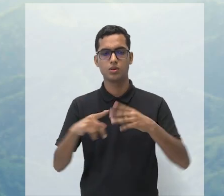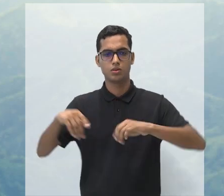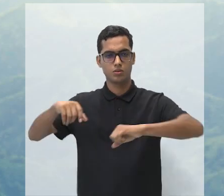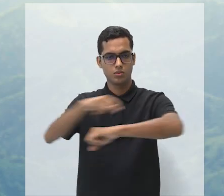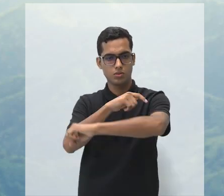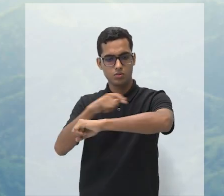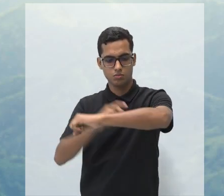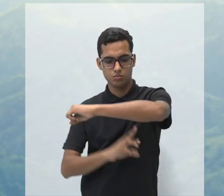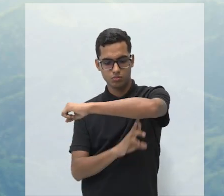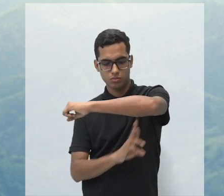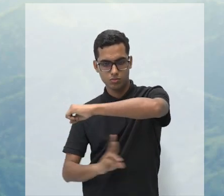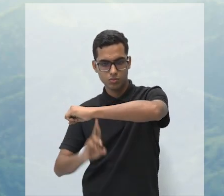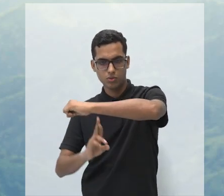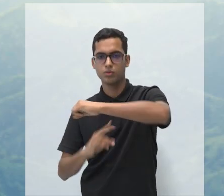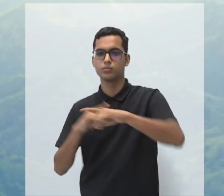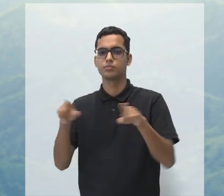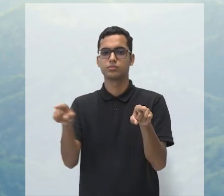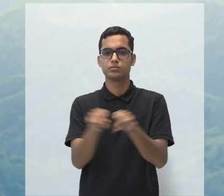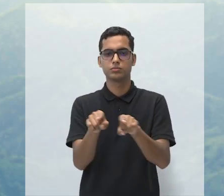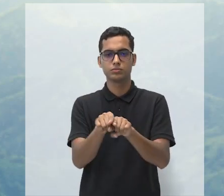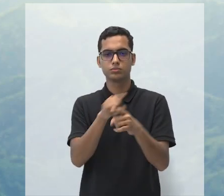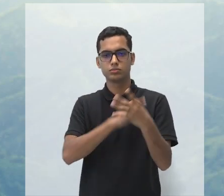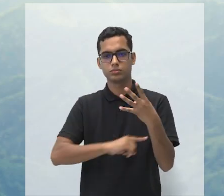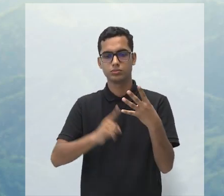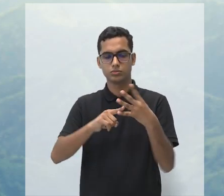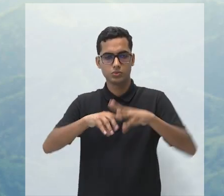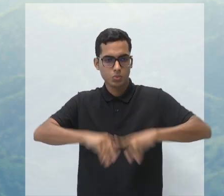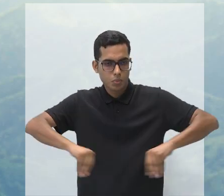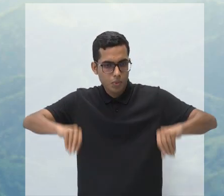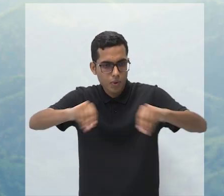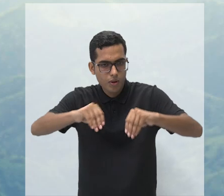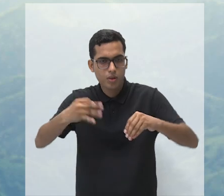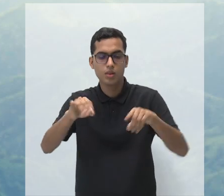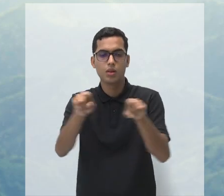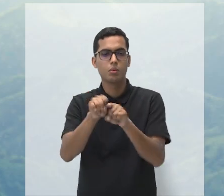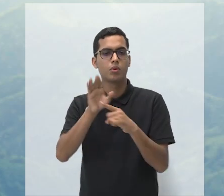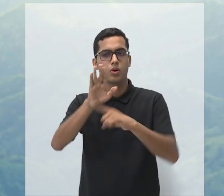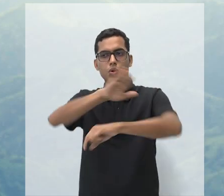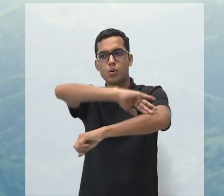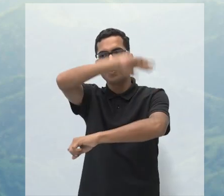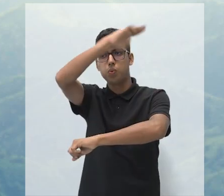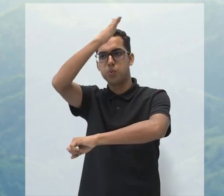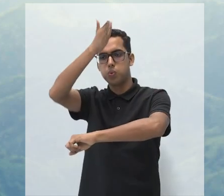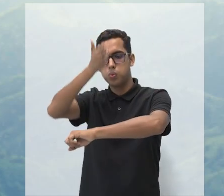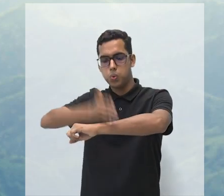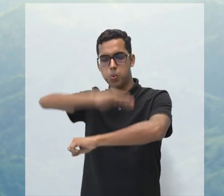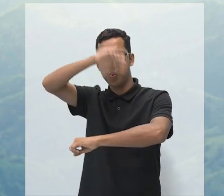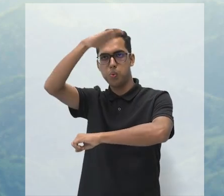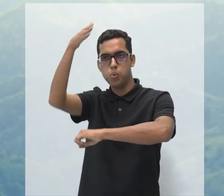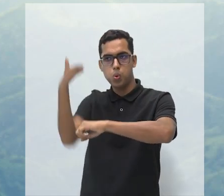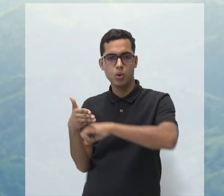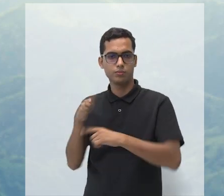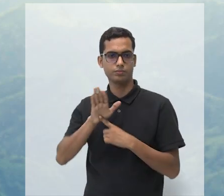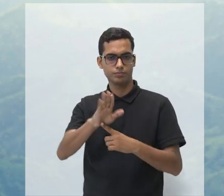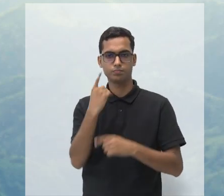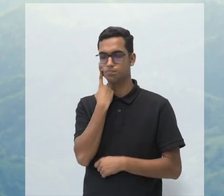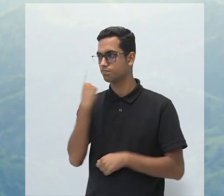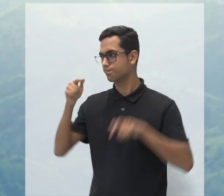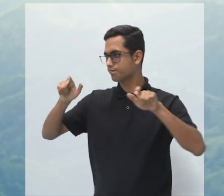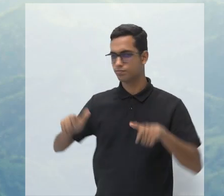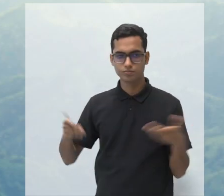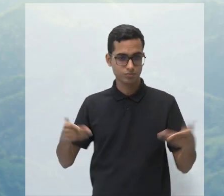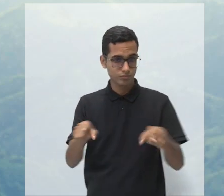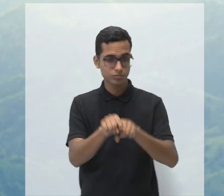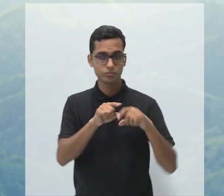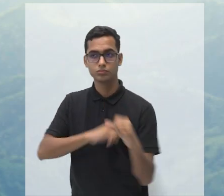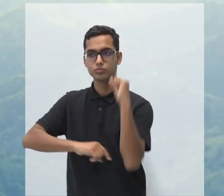costumam saltar, sendo a terra a indicação de montanhas, como este lugar onde nós estamos. Vamos